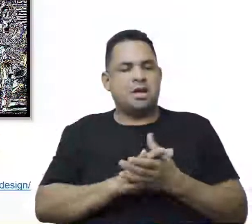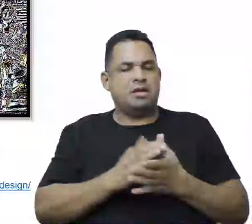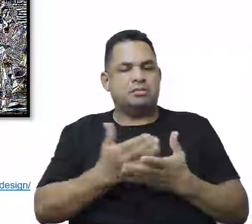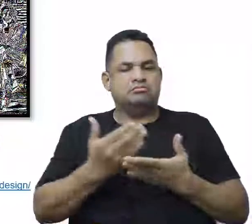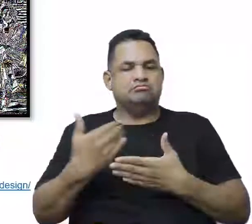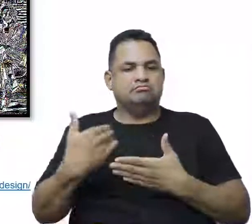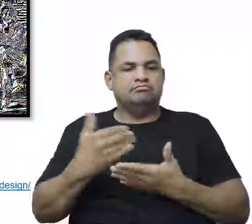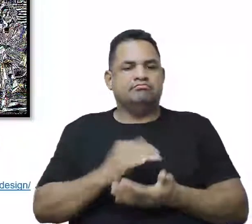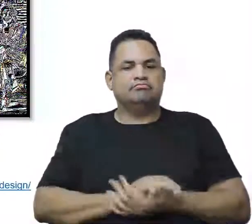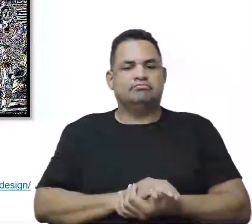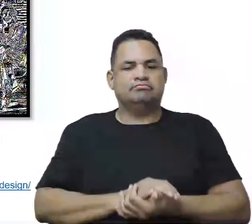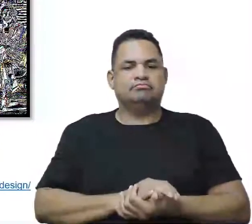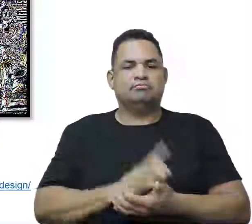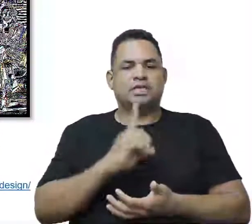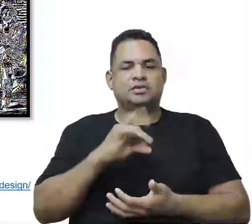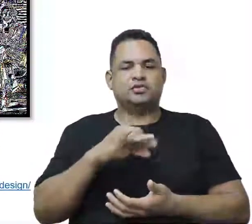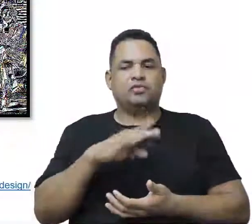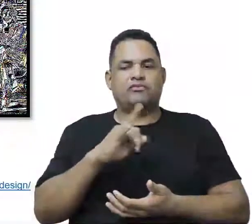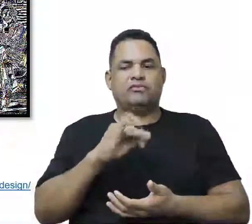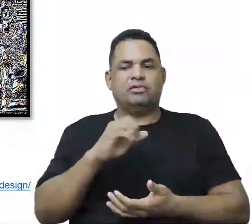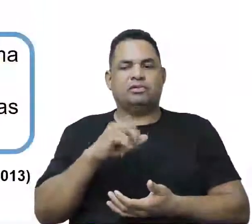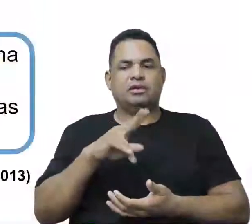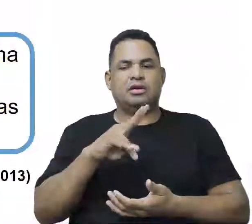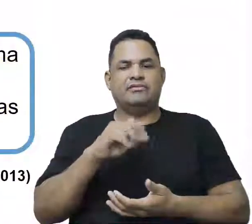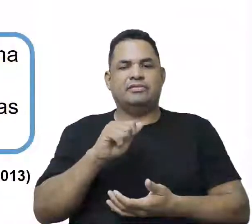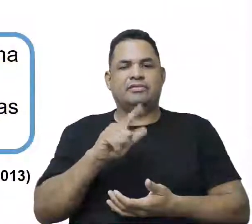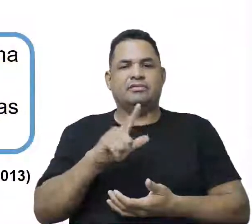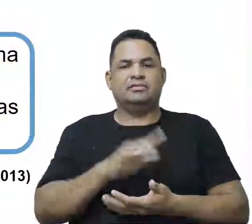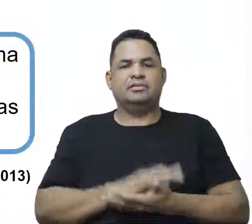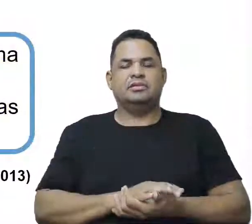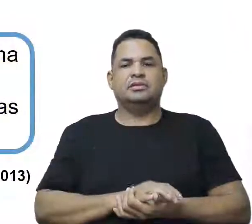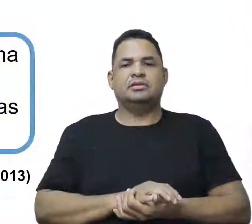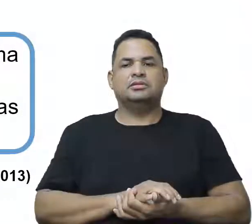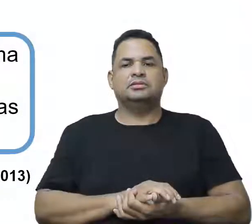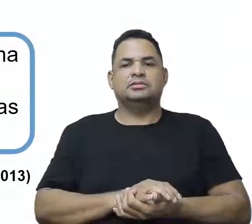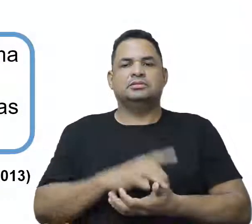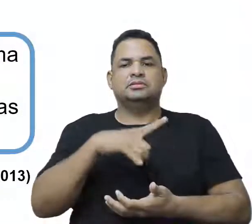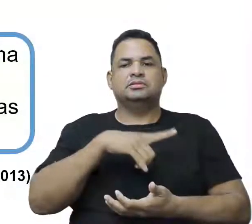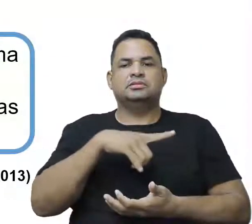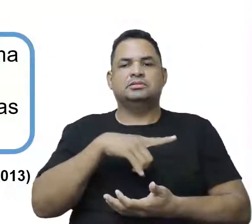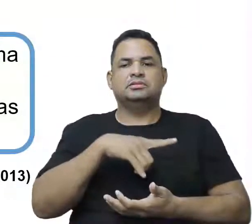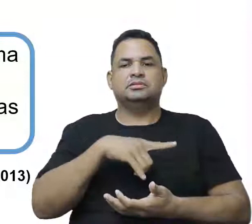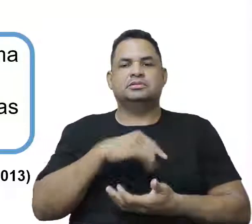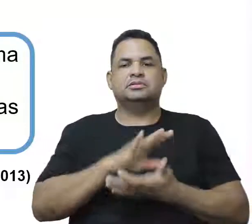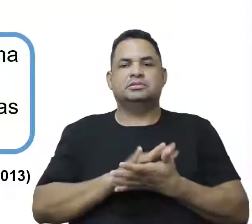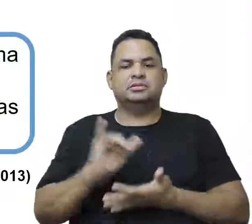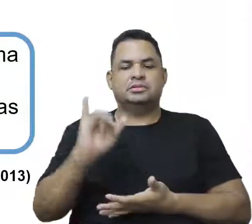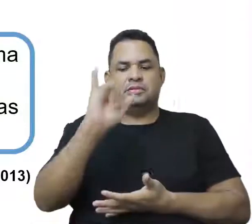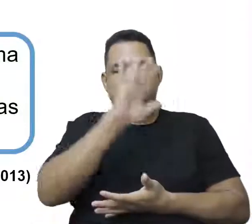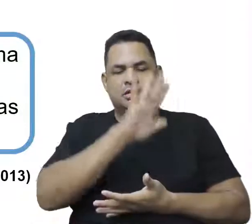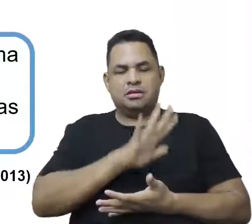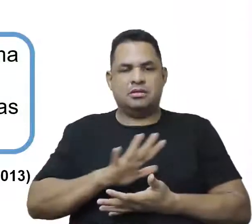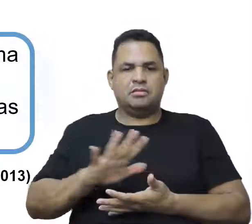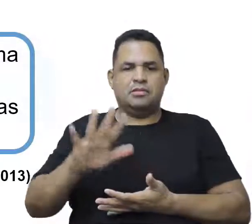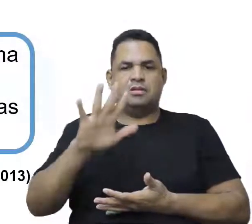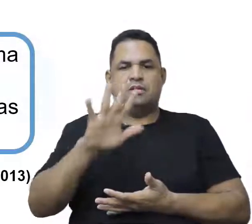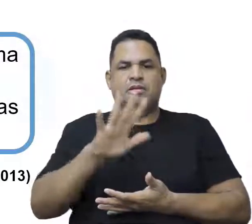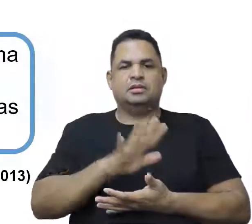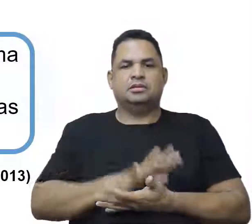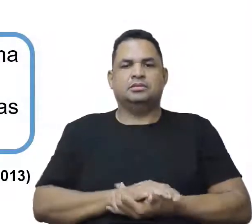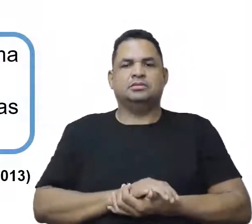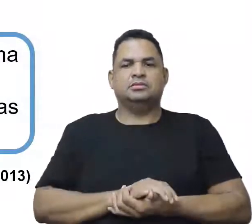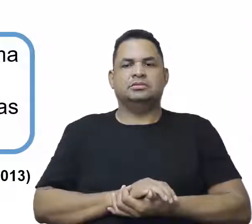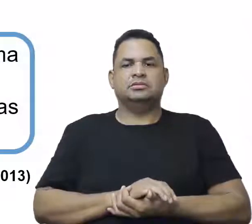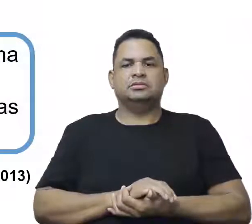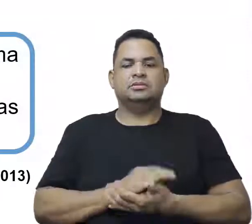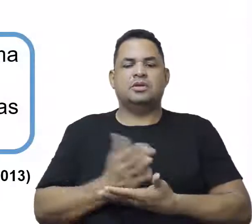uma posição desconfortável naquele momento. E aí nós temos também a imagem, que é um outro fator muito